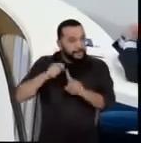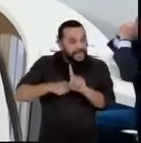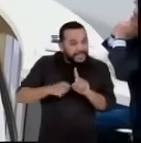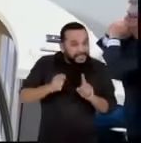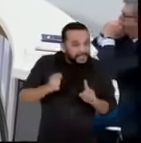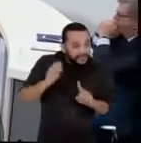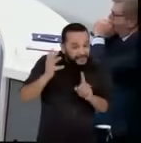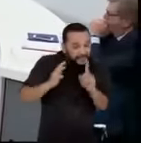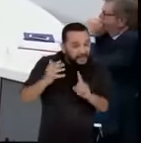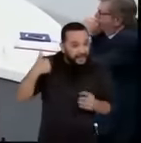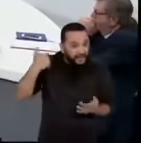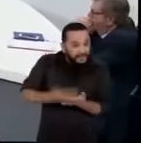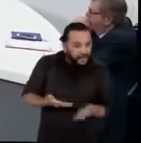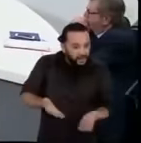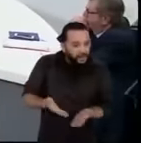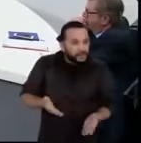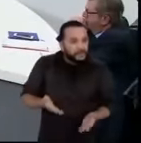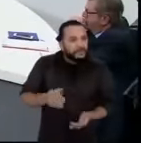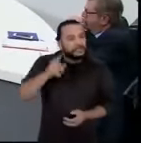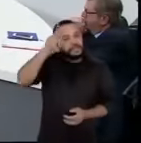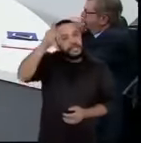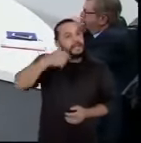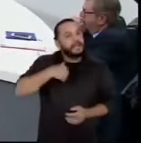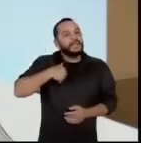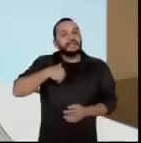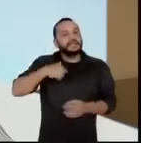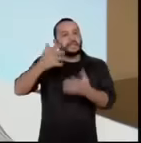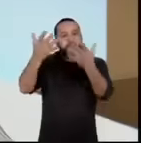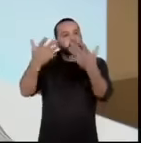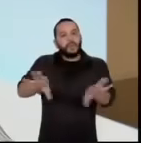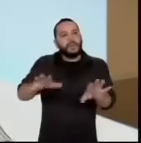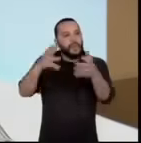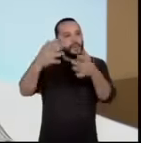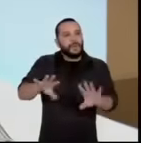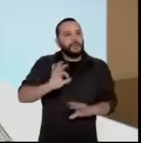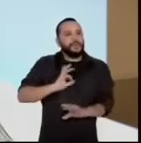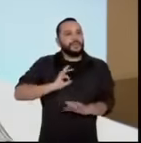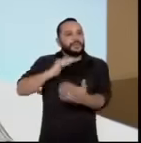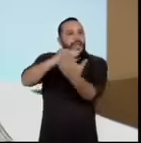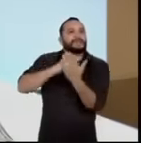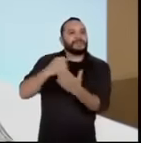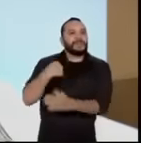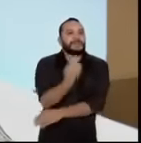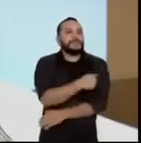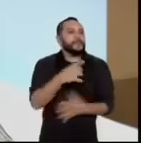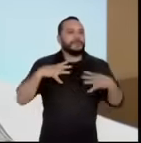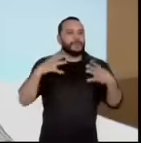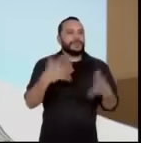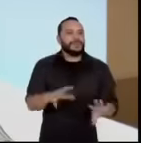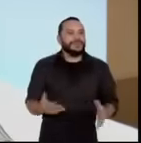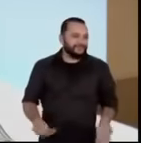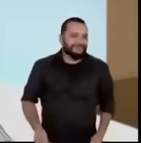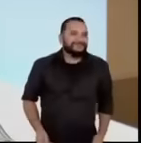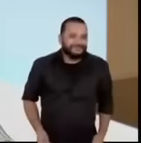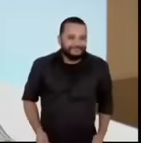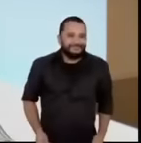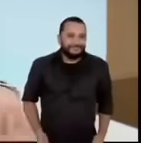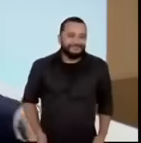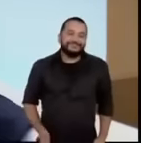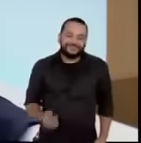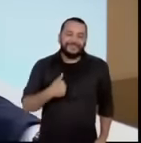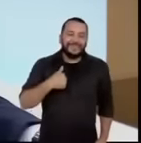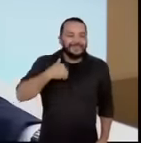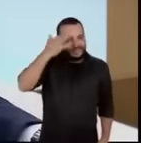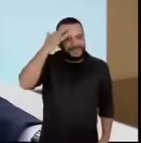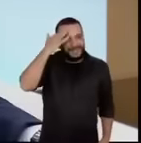E nós tivemos problema justamente com isso. Então, e eu entendo a dificuldade, o